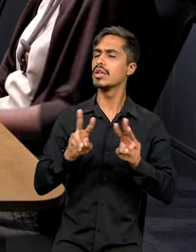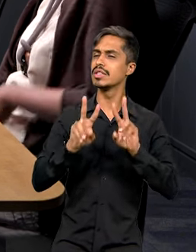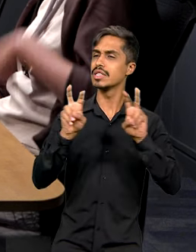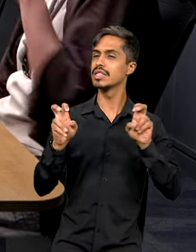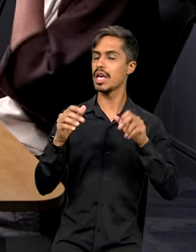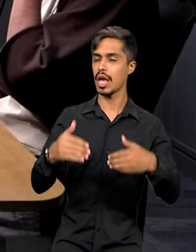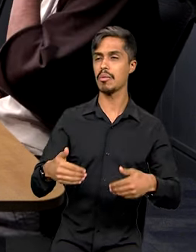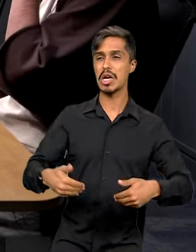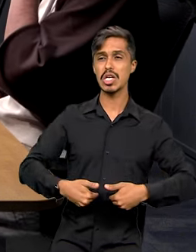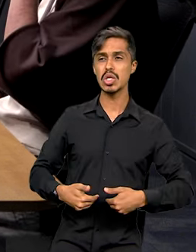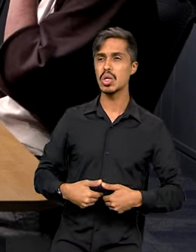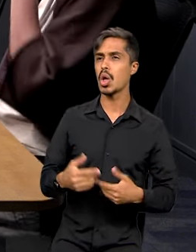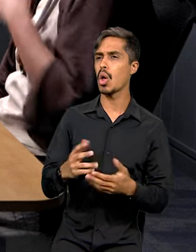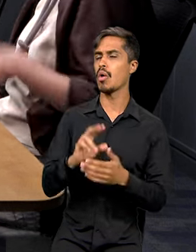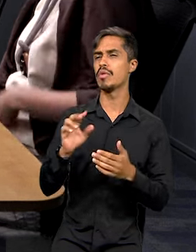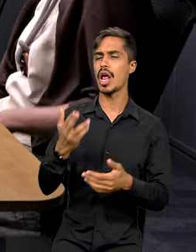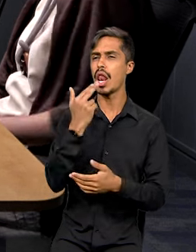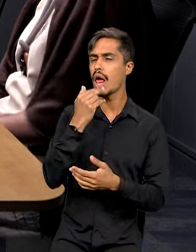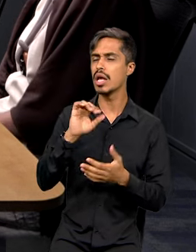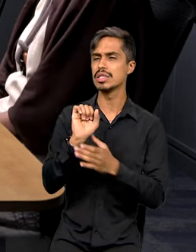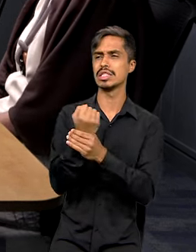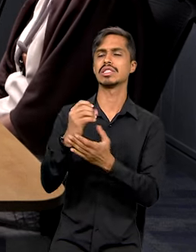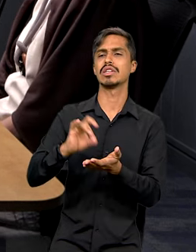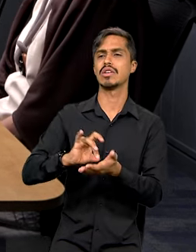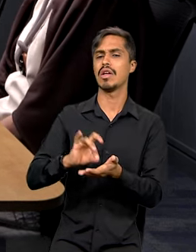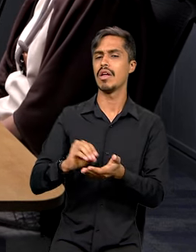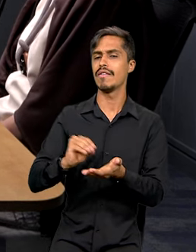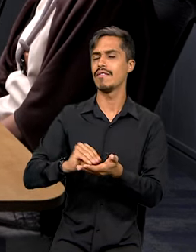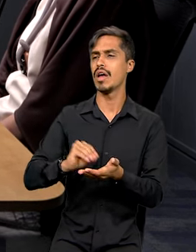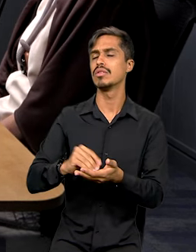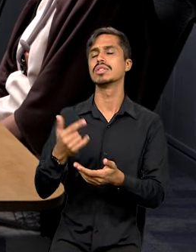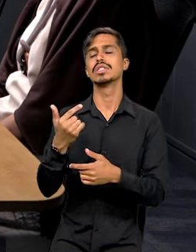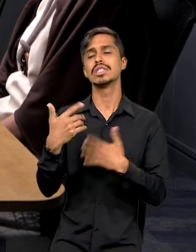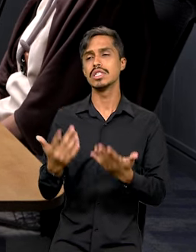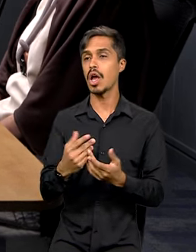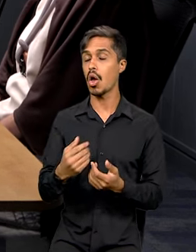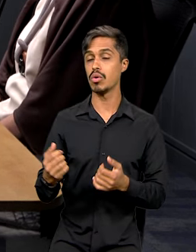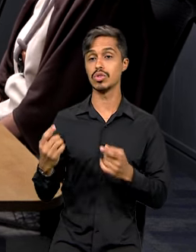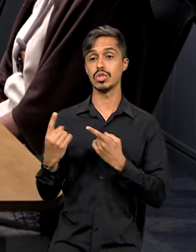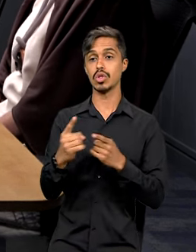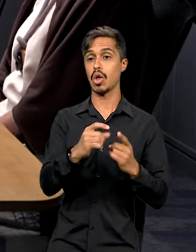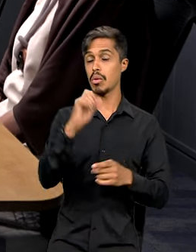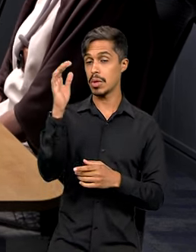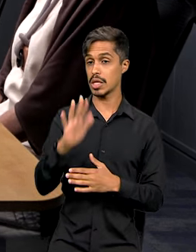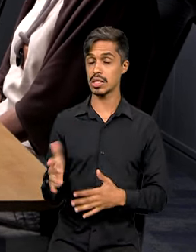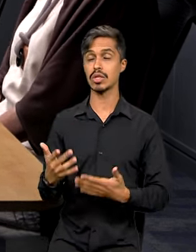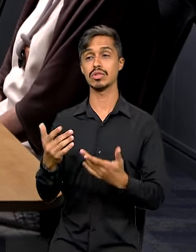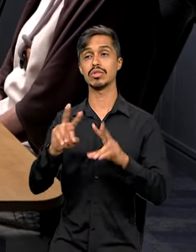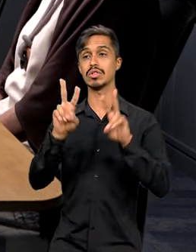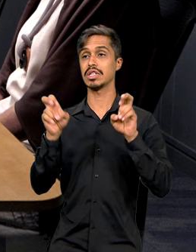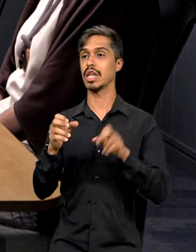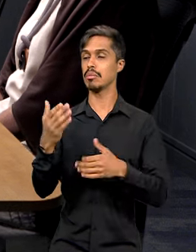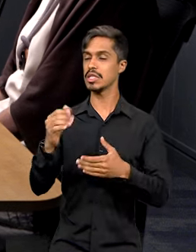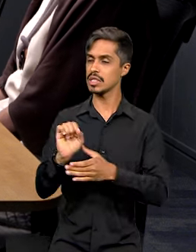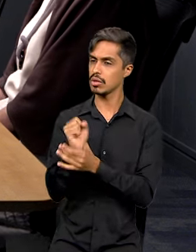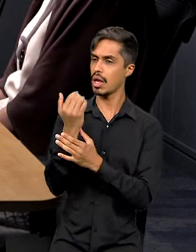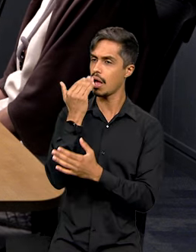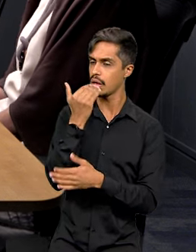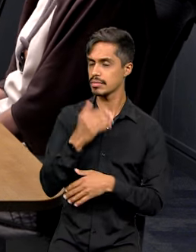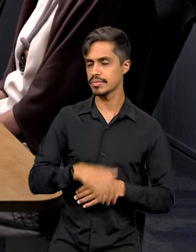insegurança alimentar mundial a sof apontou a redução da população brasileira em segurança